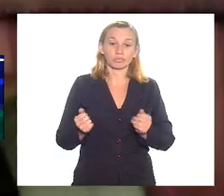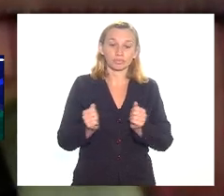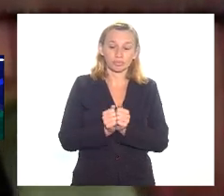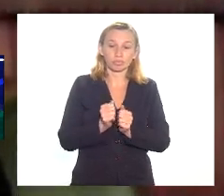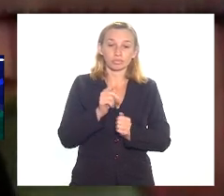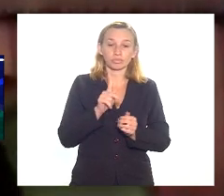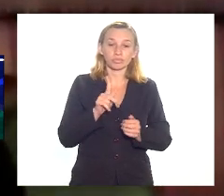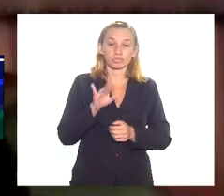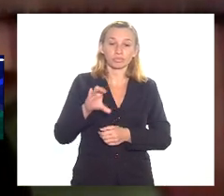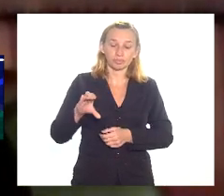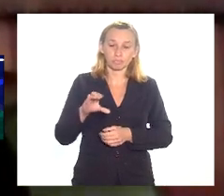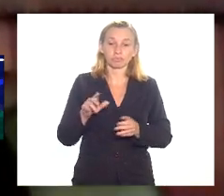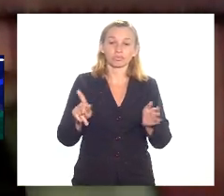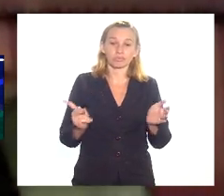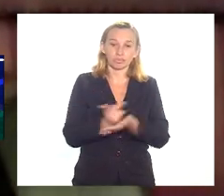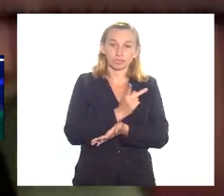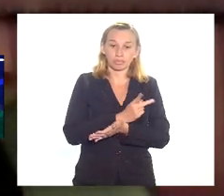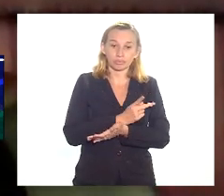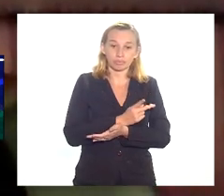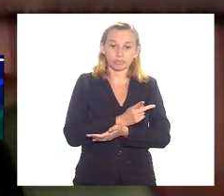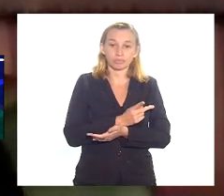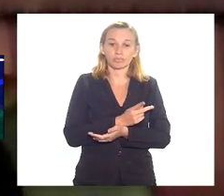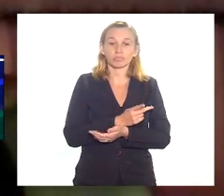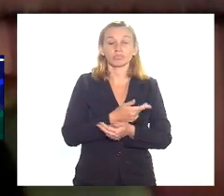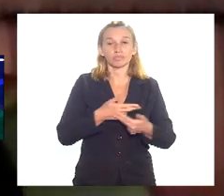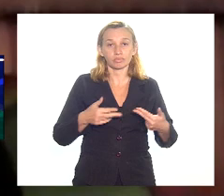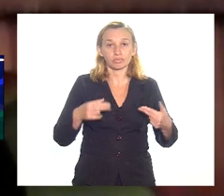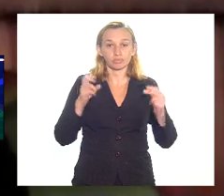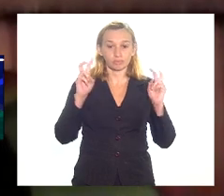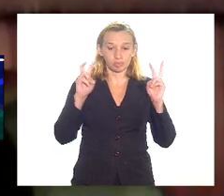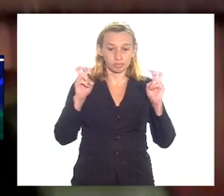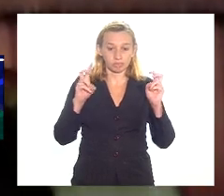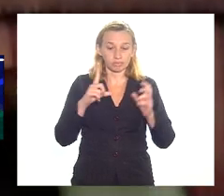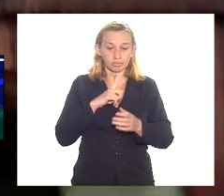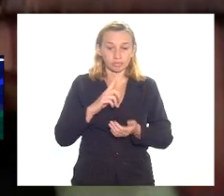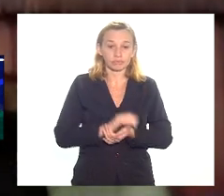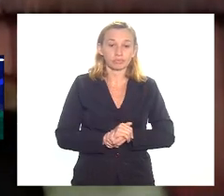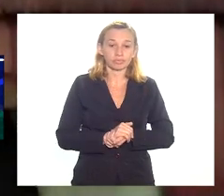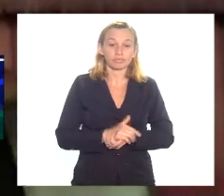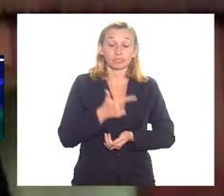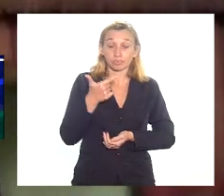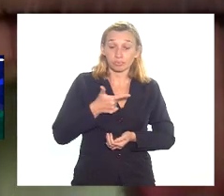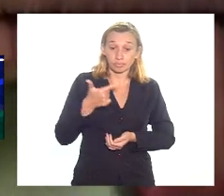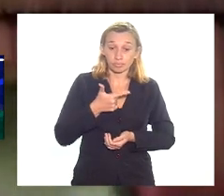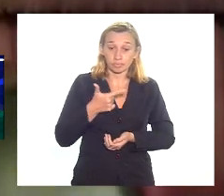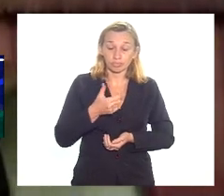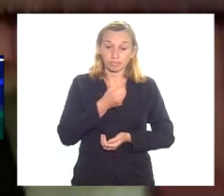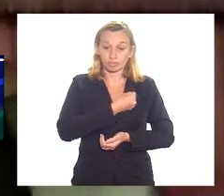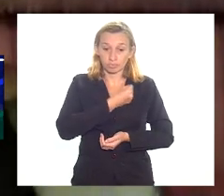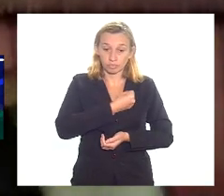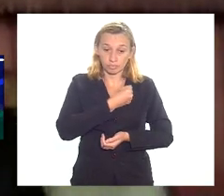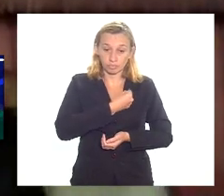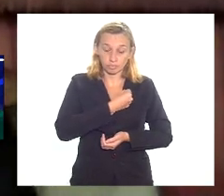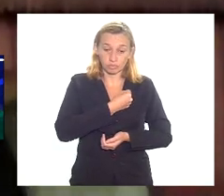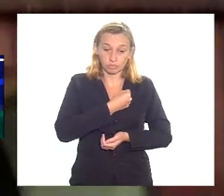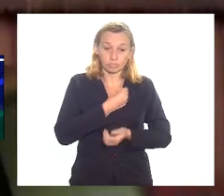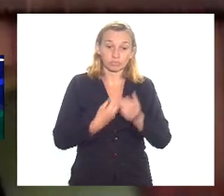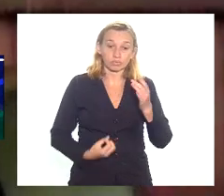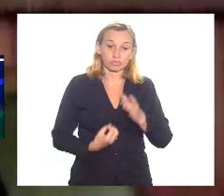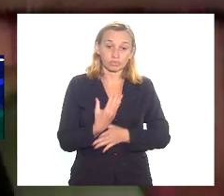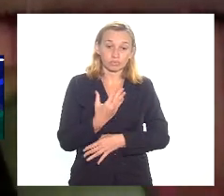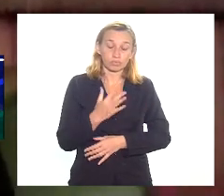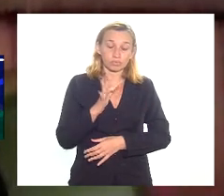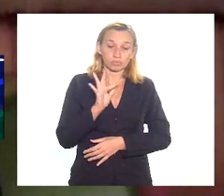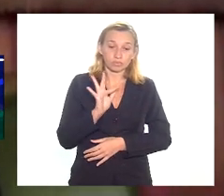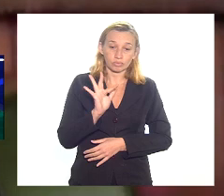PEC acontecesse e que ainda gera muita questão. Bom, segundo dados compilados pela Fundação Getúlio